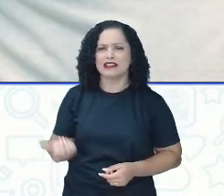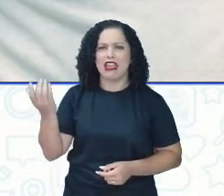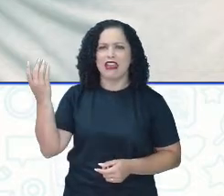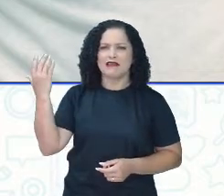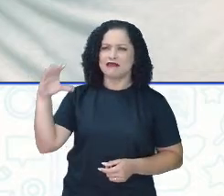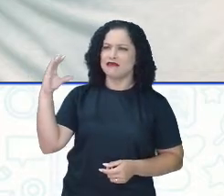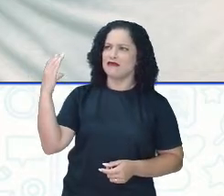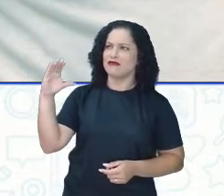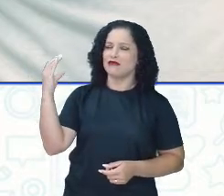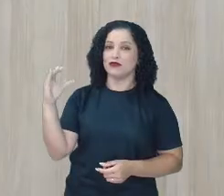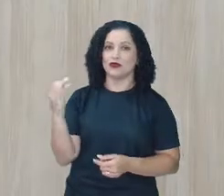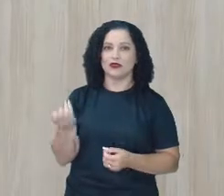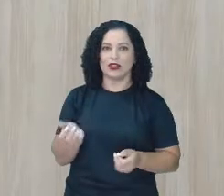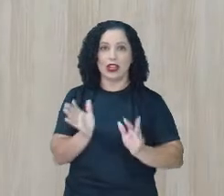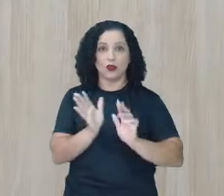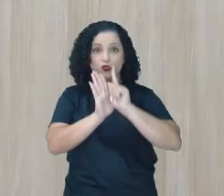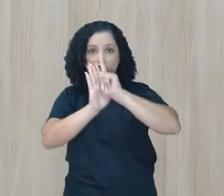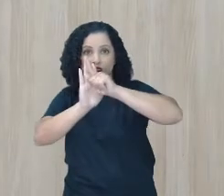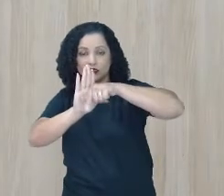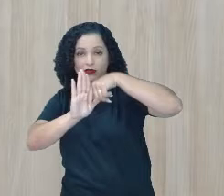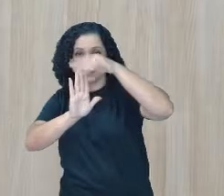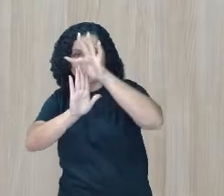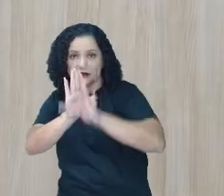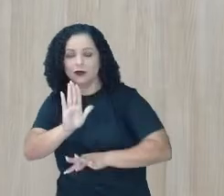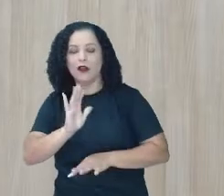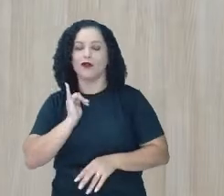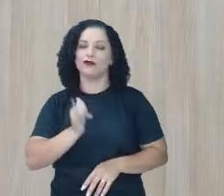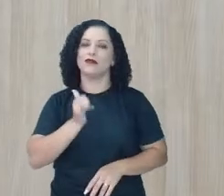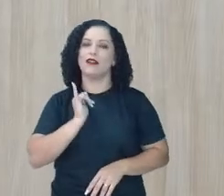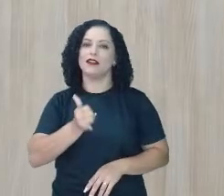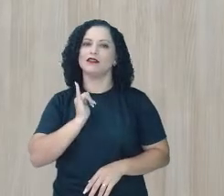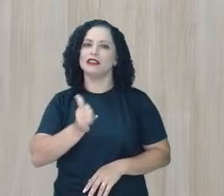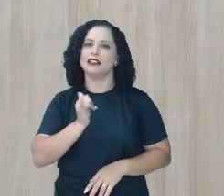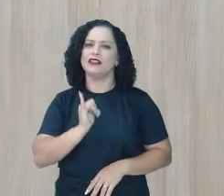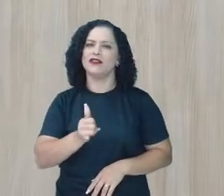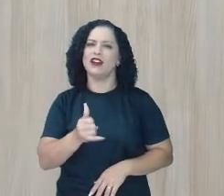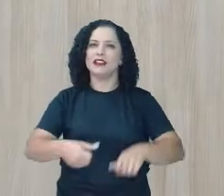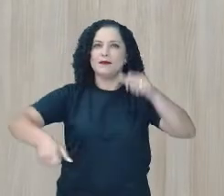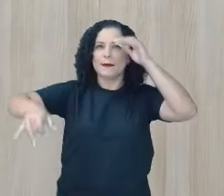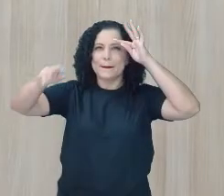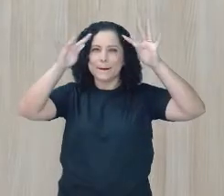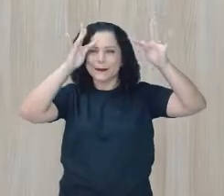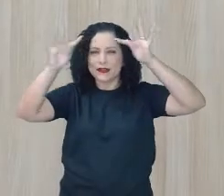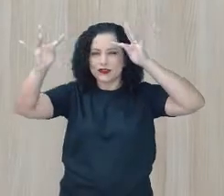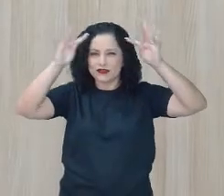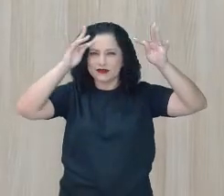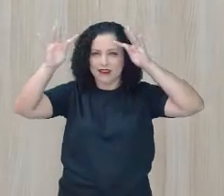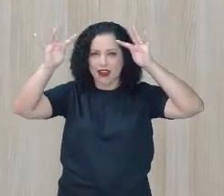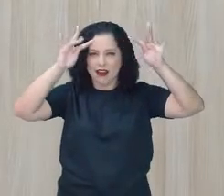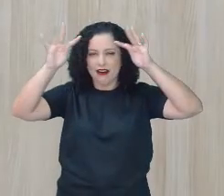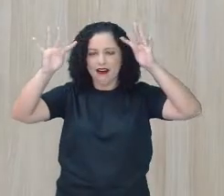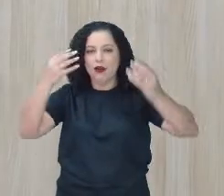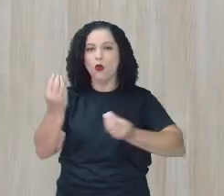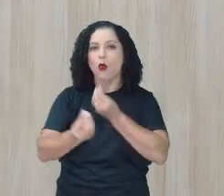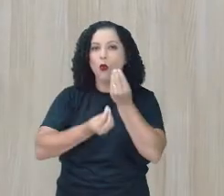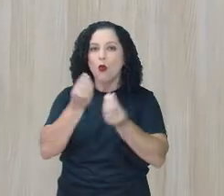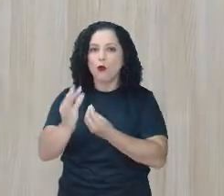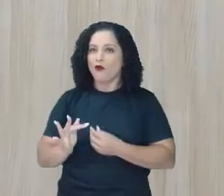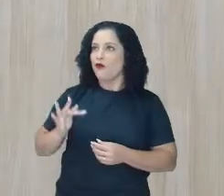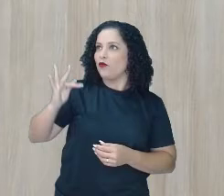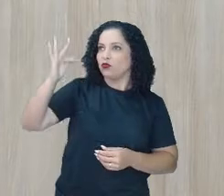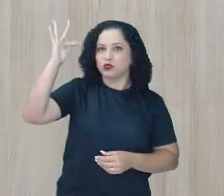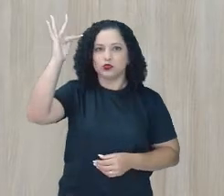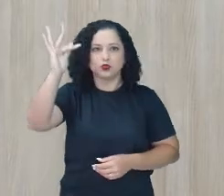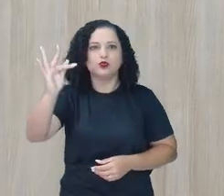né, textual específico da narrativa que tenta imaginar, prever como vai ser o futuro